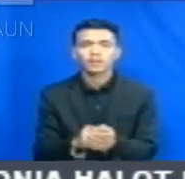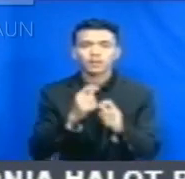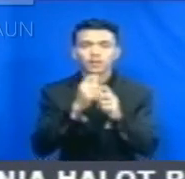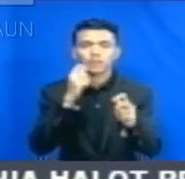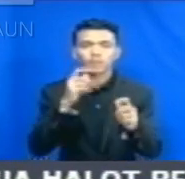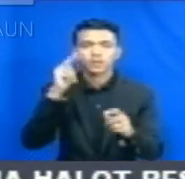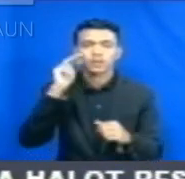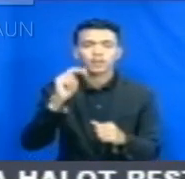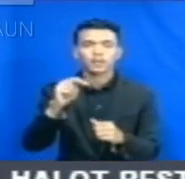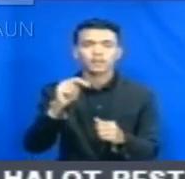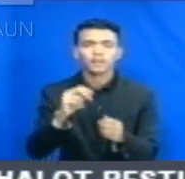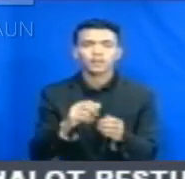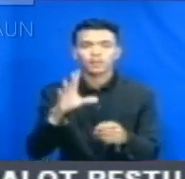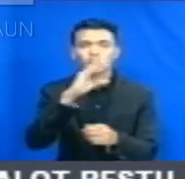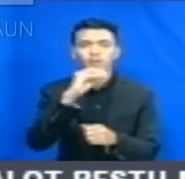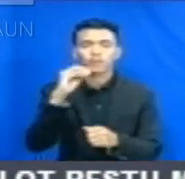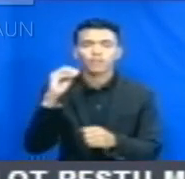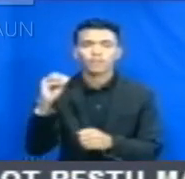Transporte nian. No